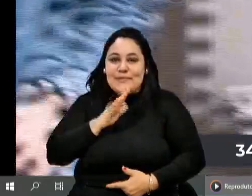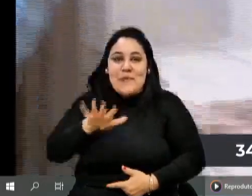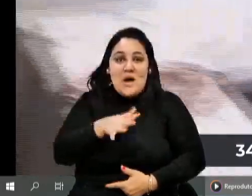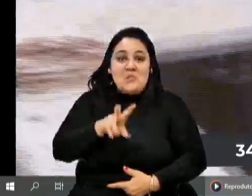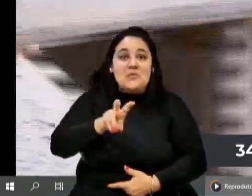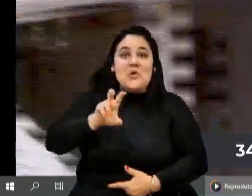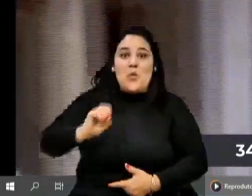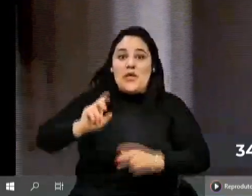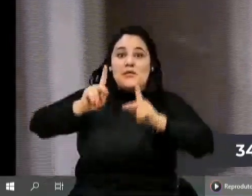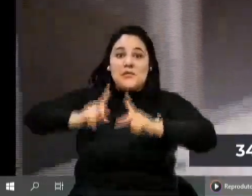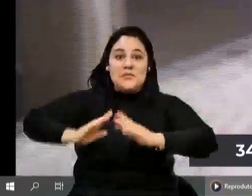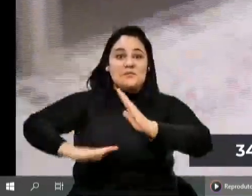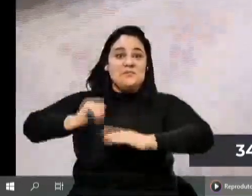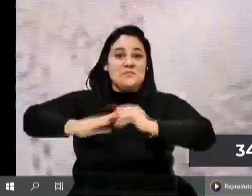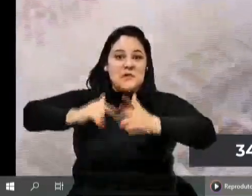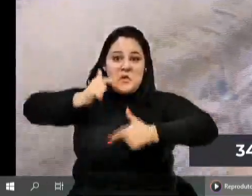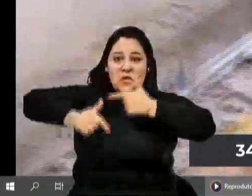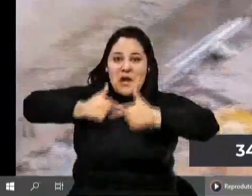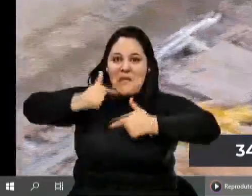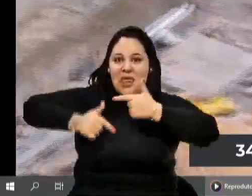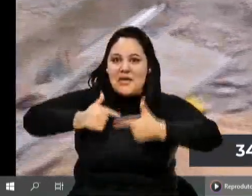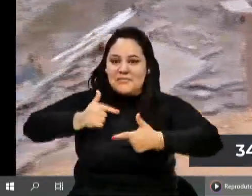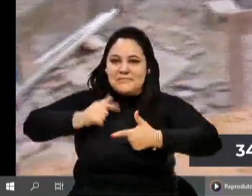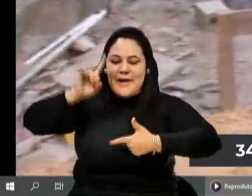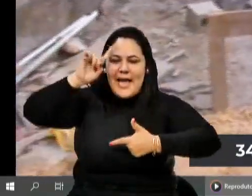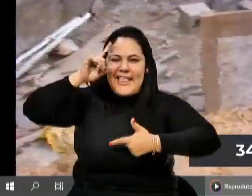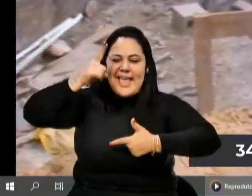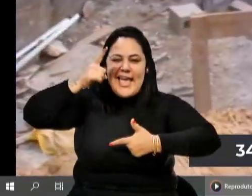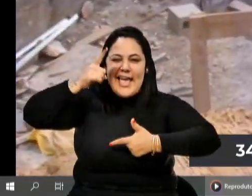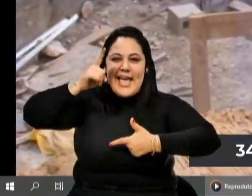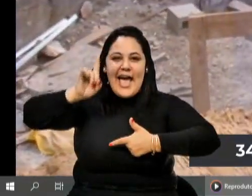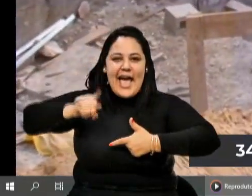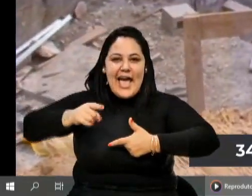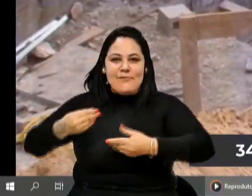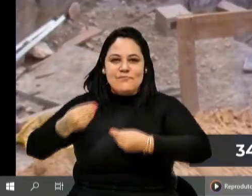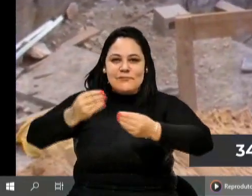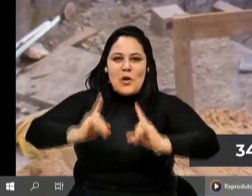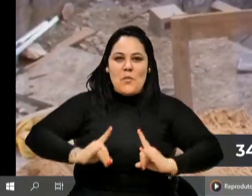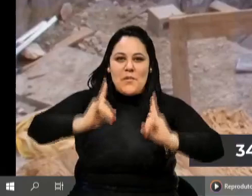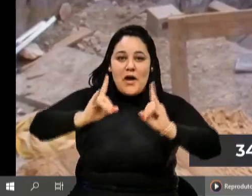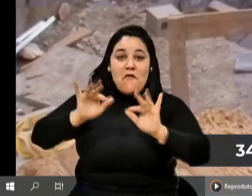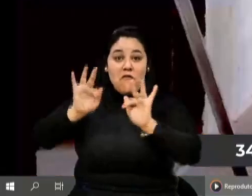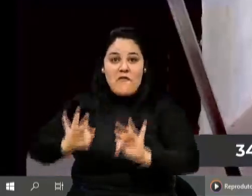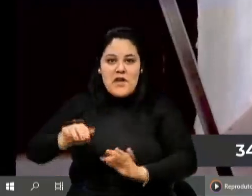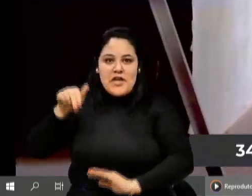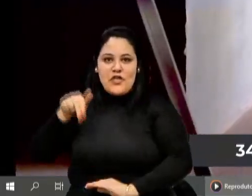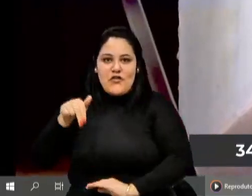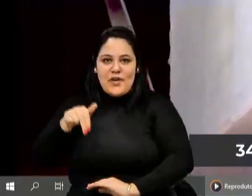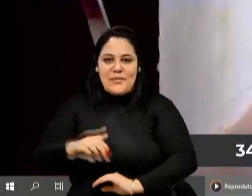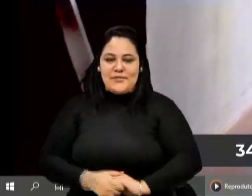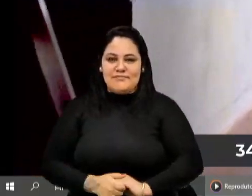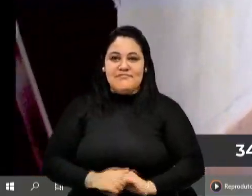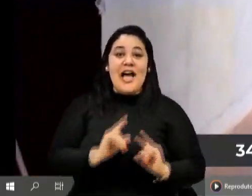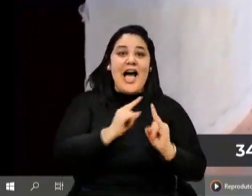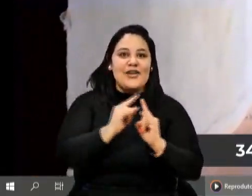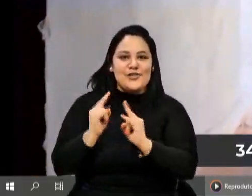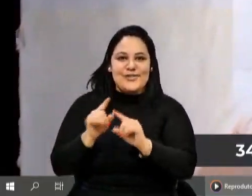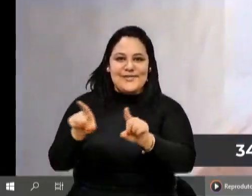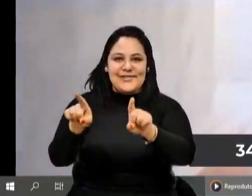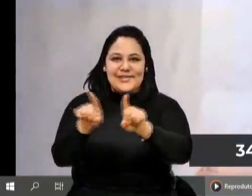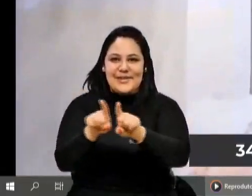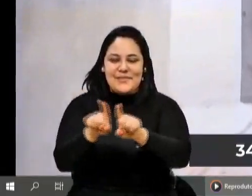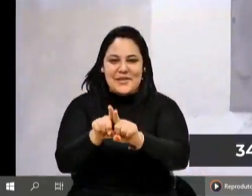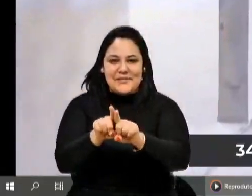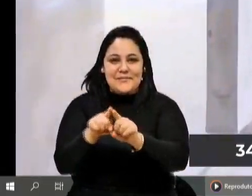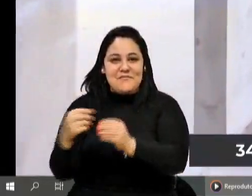envolvidas nas obras. A ideia é entregar o prédio à comunidade no final de novembro. A instituição também foi